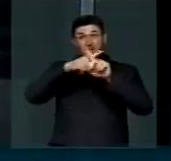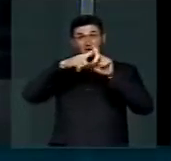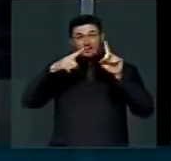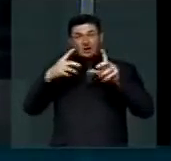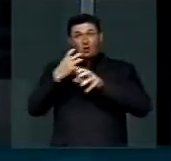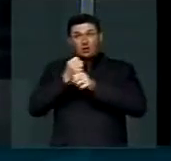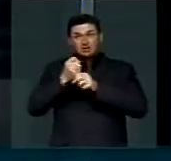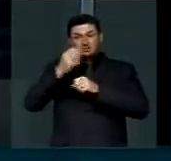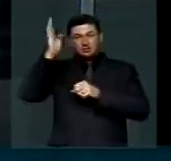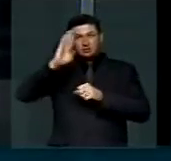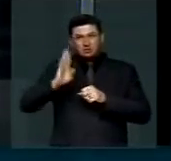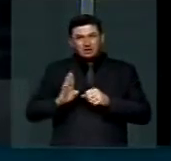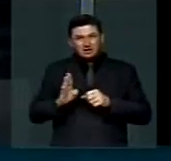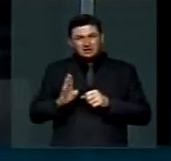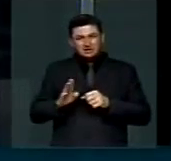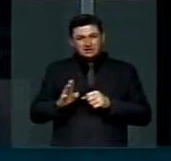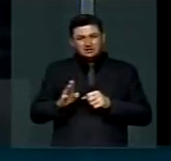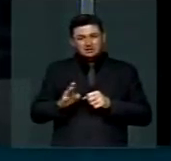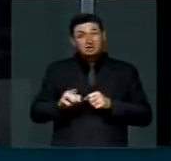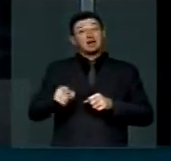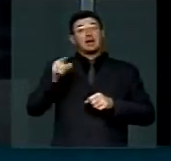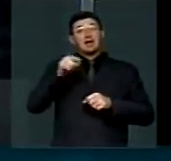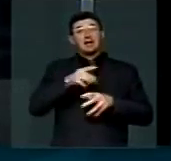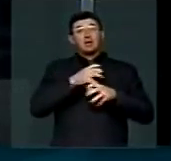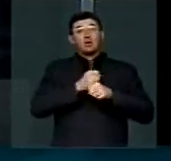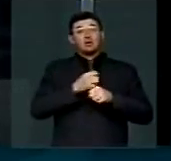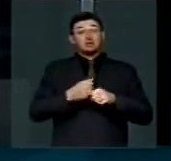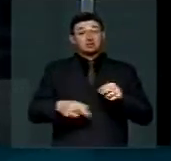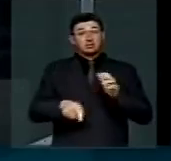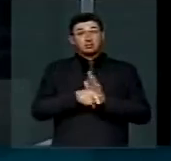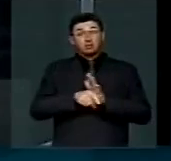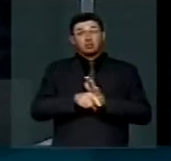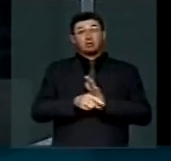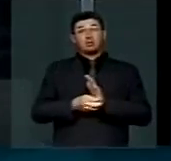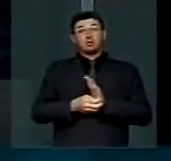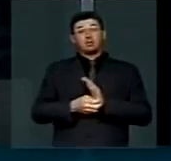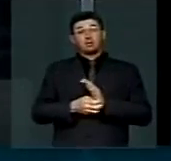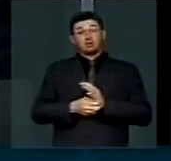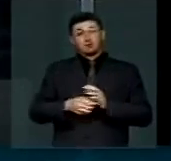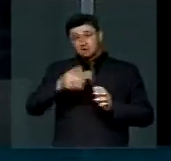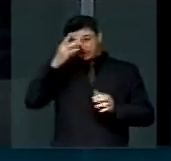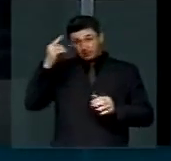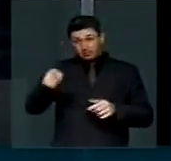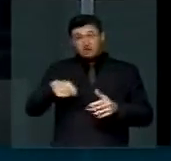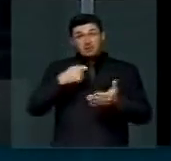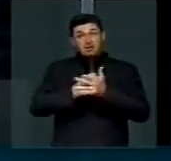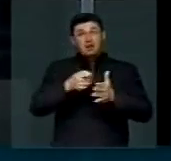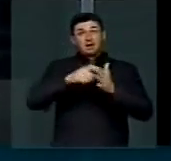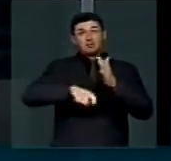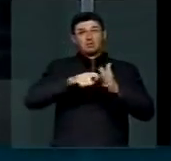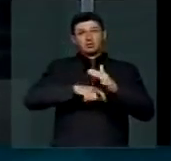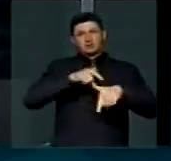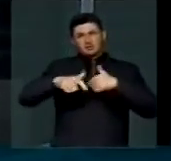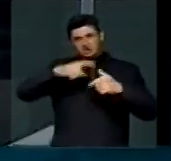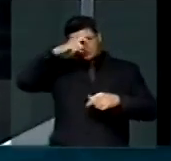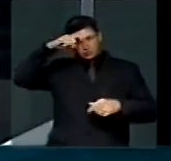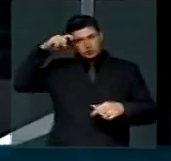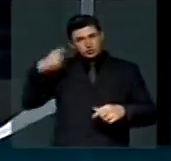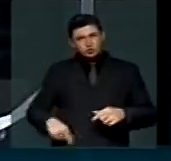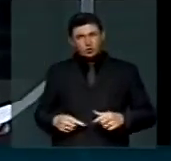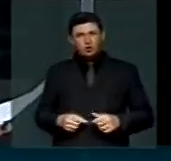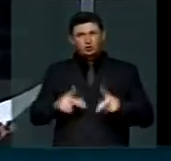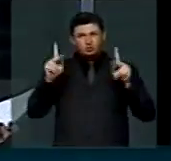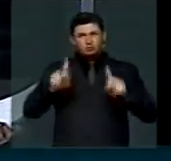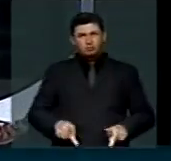nosso país. É orçamento esse que vem do contribuinte, do trabalho, do suor do povo